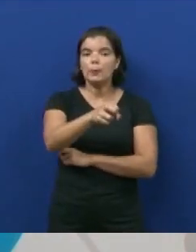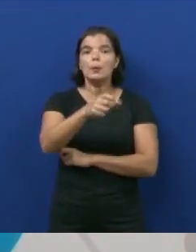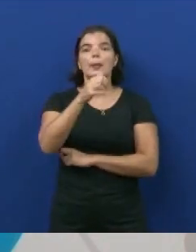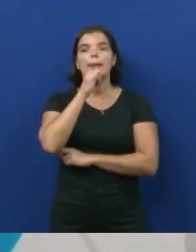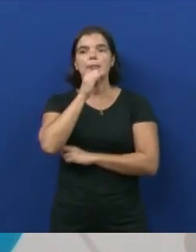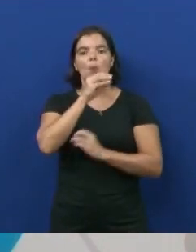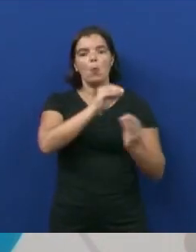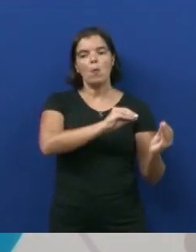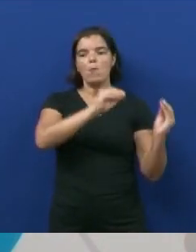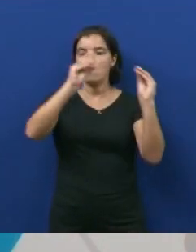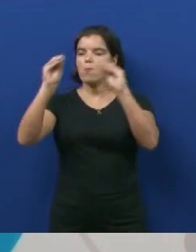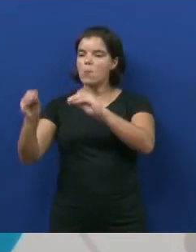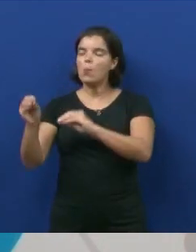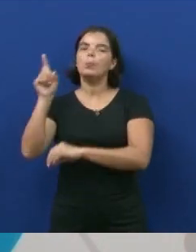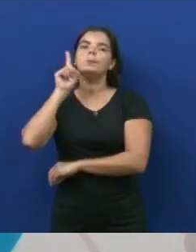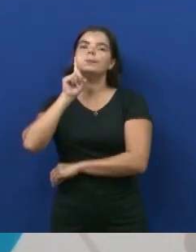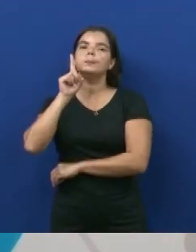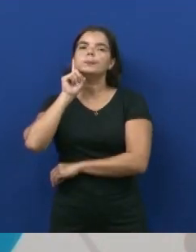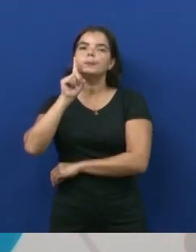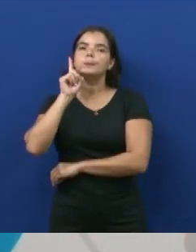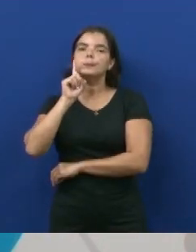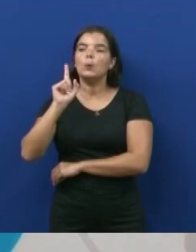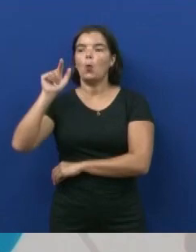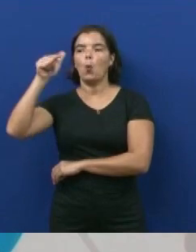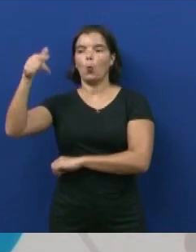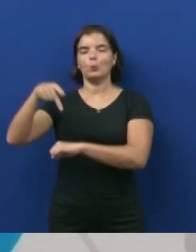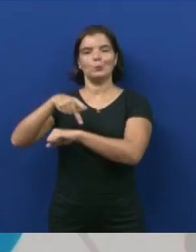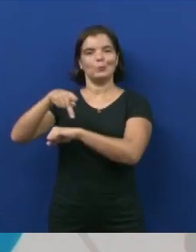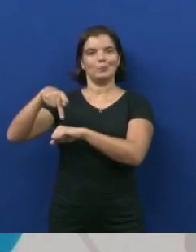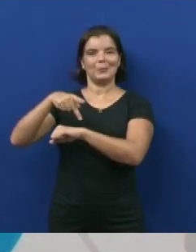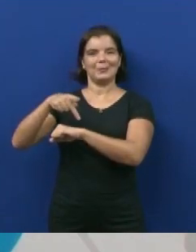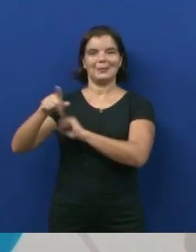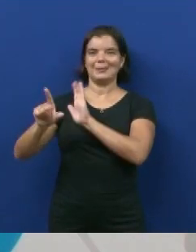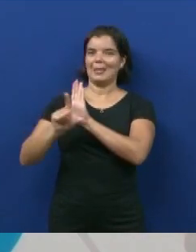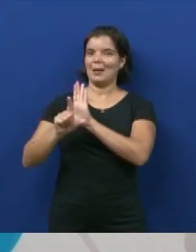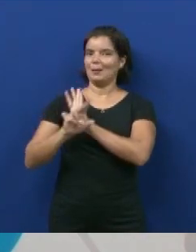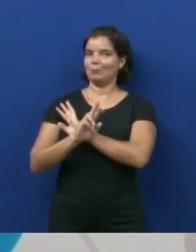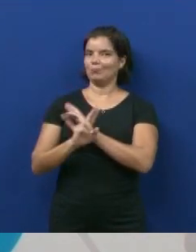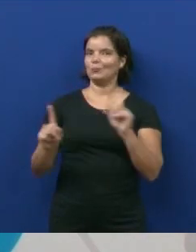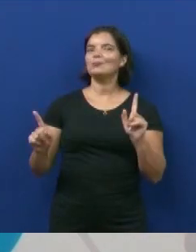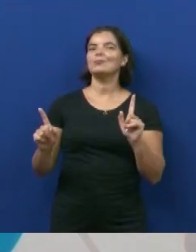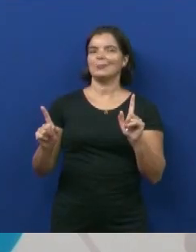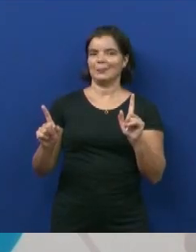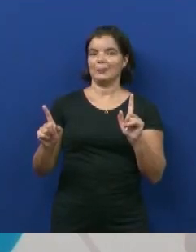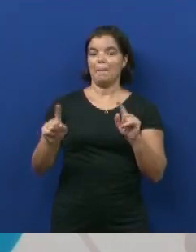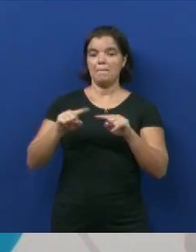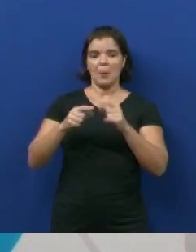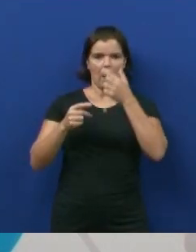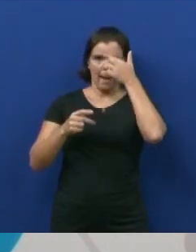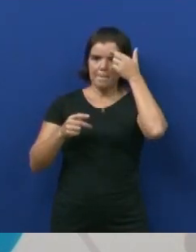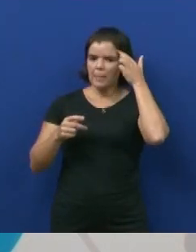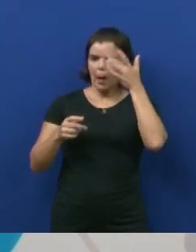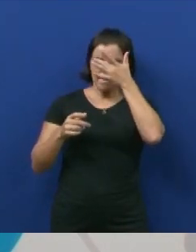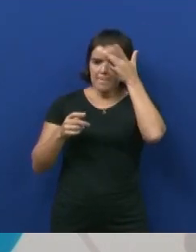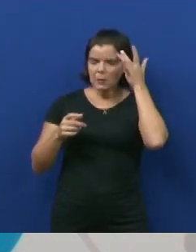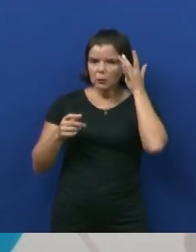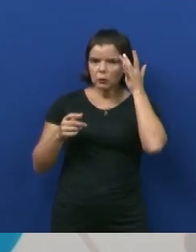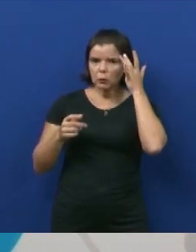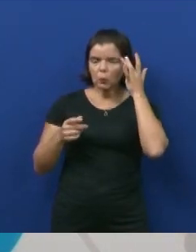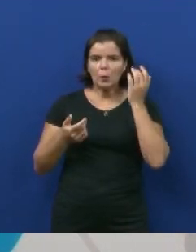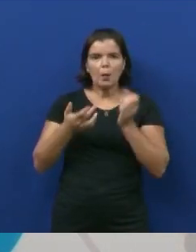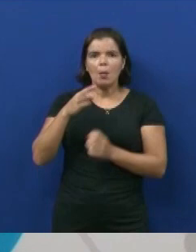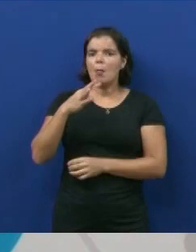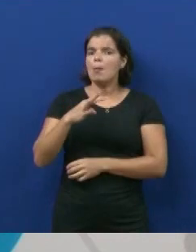os Estados Unidos, que é um outro país que tem uma outra lei de trânsito, só que aquele cidadão ele não conhece aquelas leis